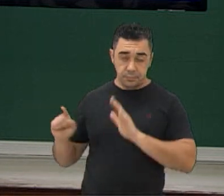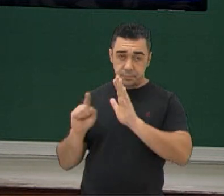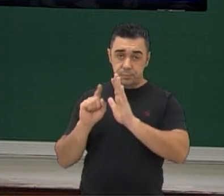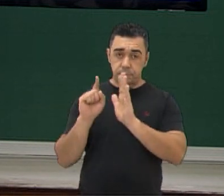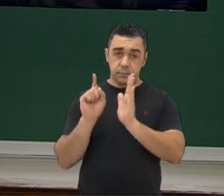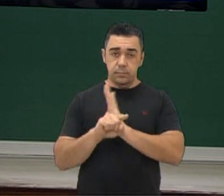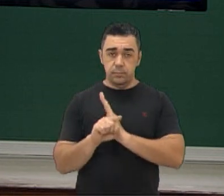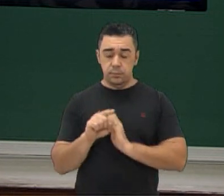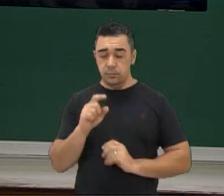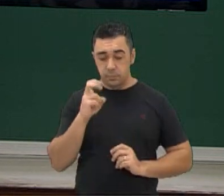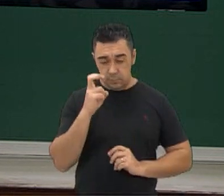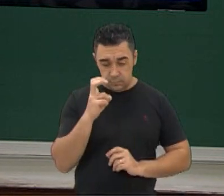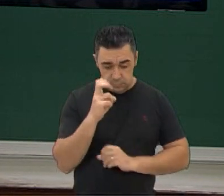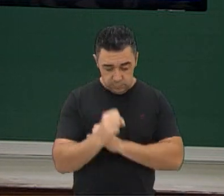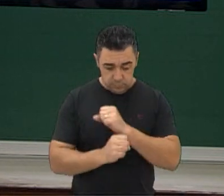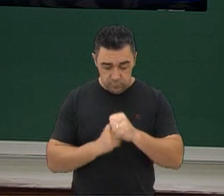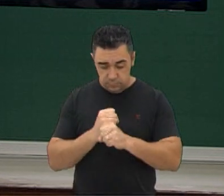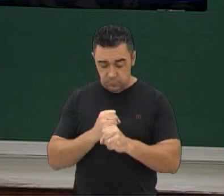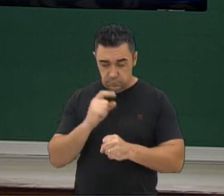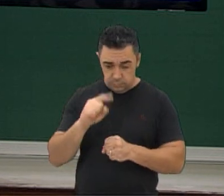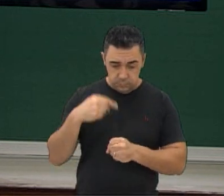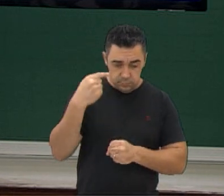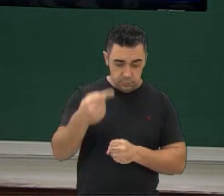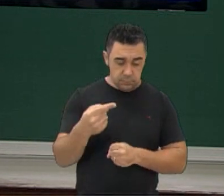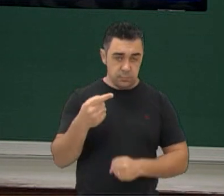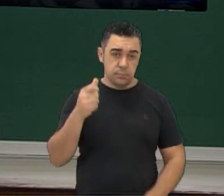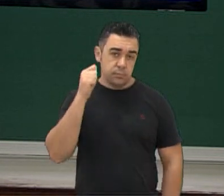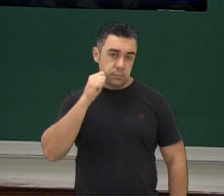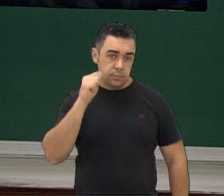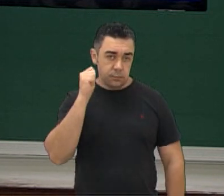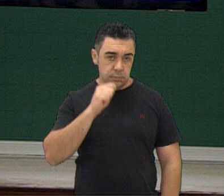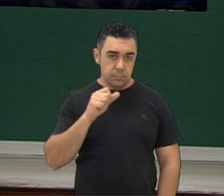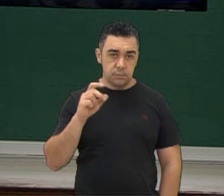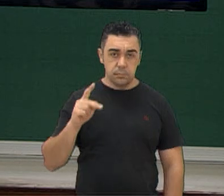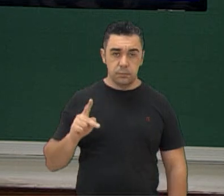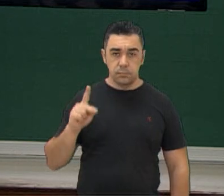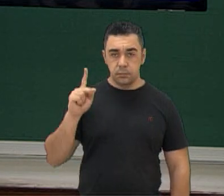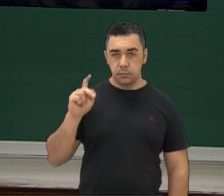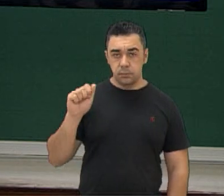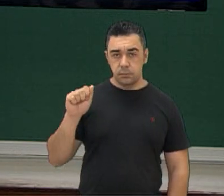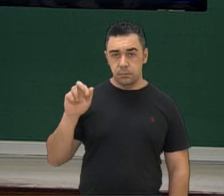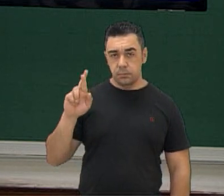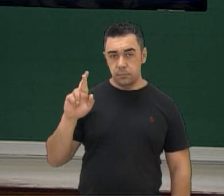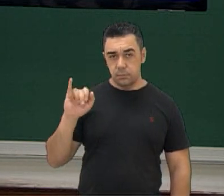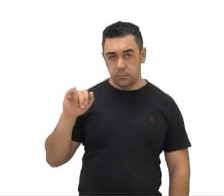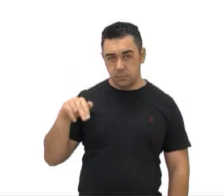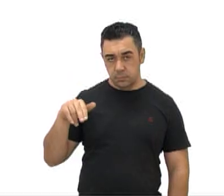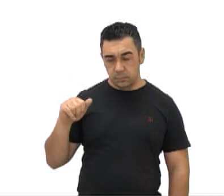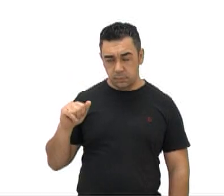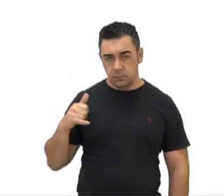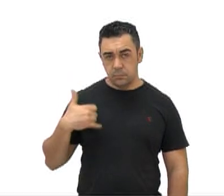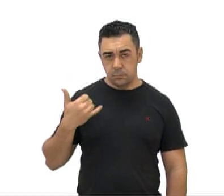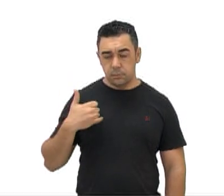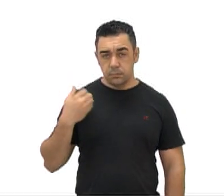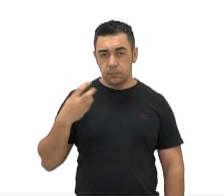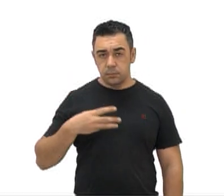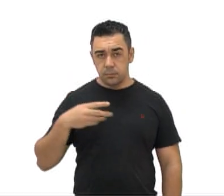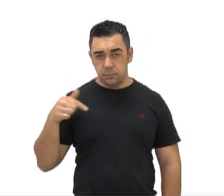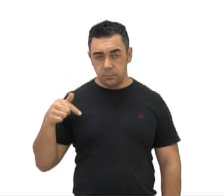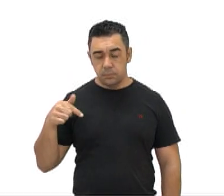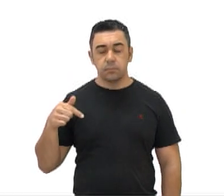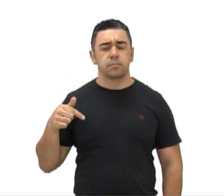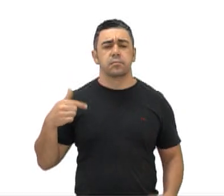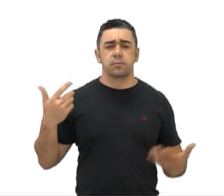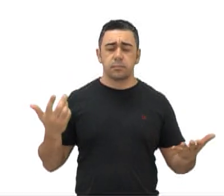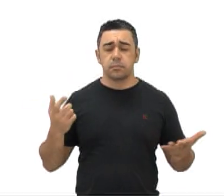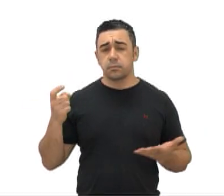né? Daqui a 5 anos, Karina terá 37 anos. Usando a letra X, escreva uma